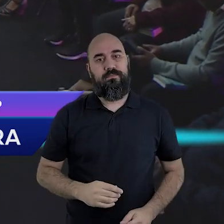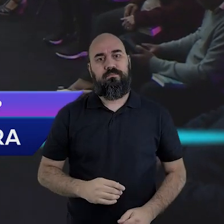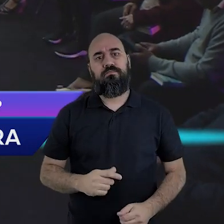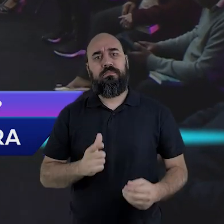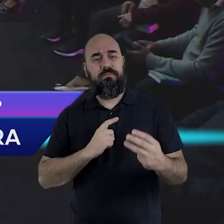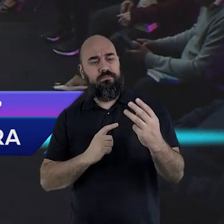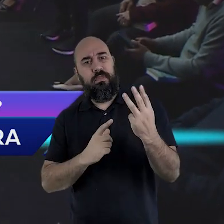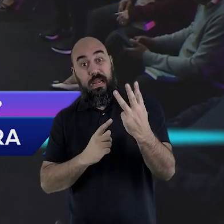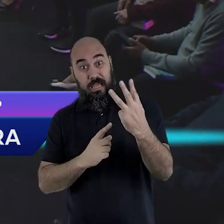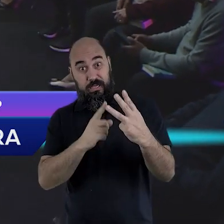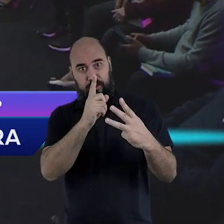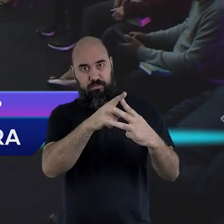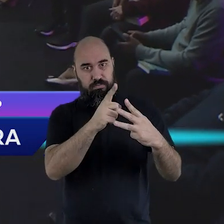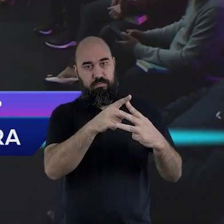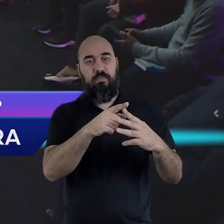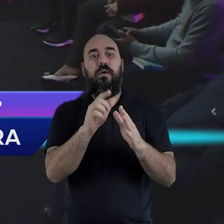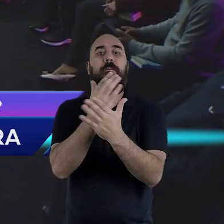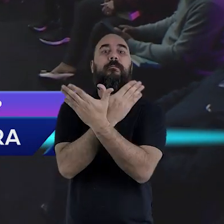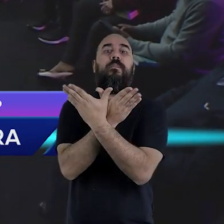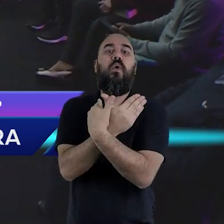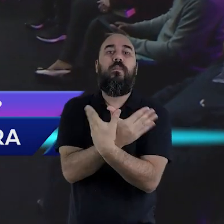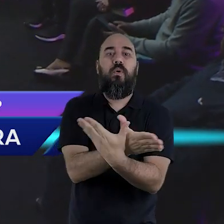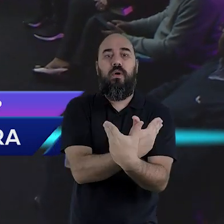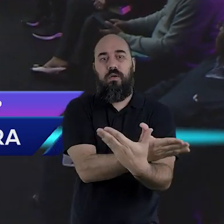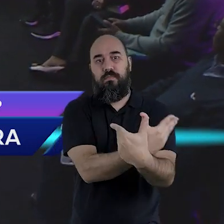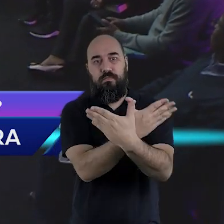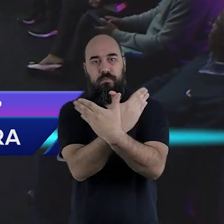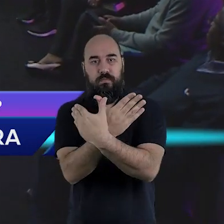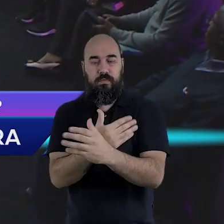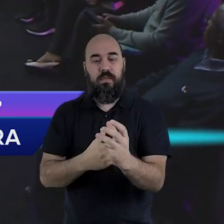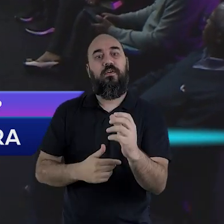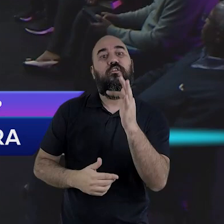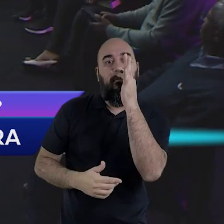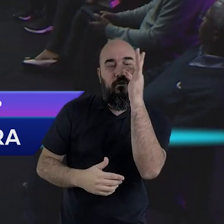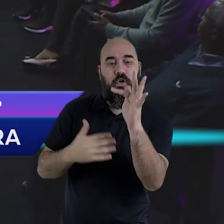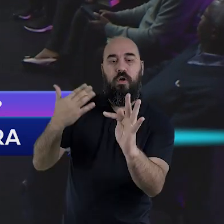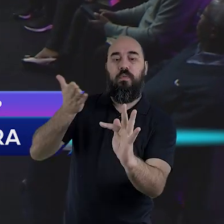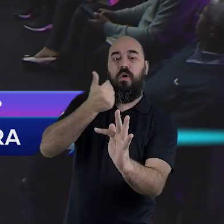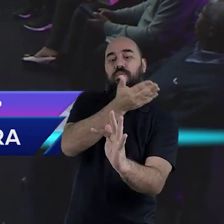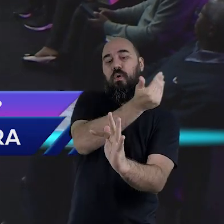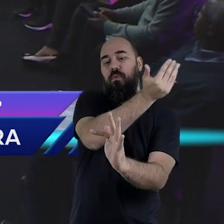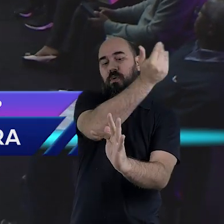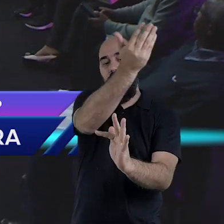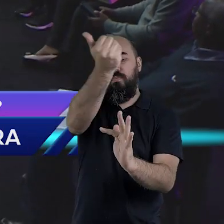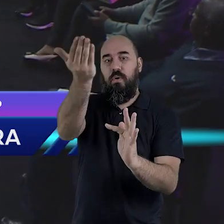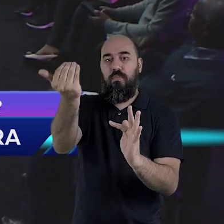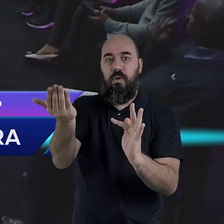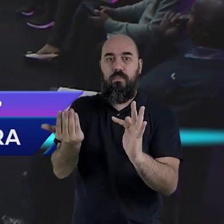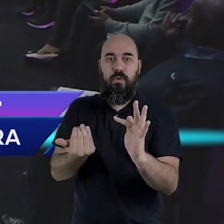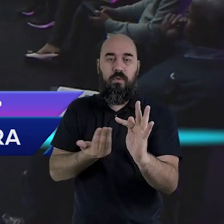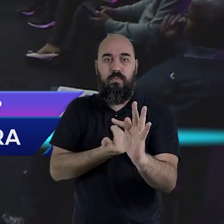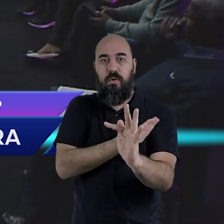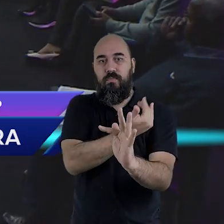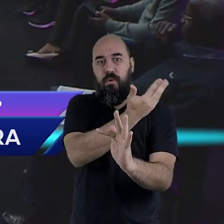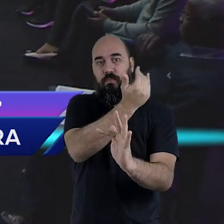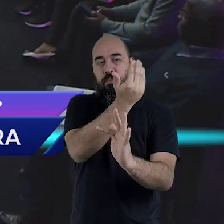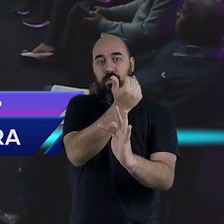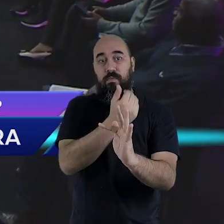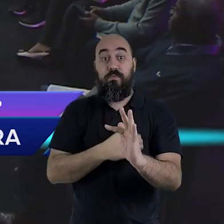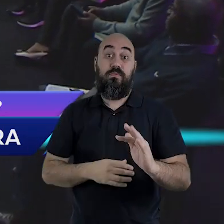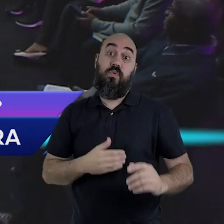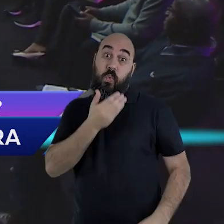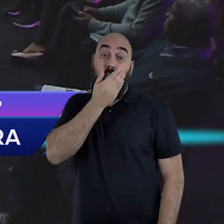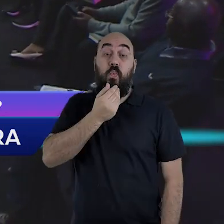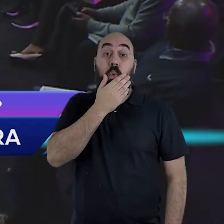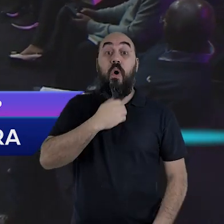que voa por cima, superficialmente. A segunda forma seria a do botânico, que olha